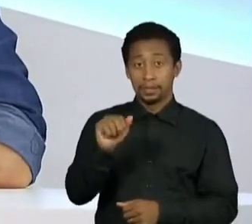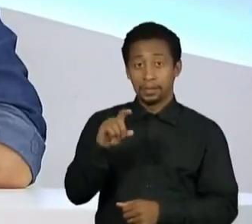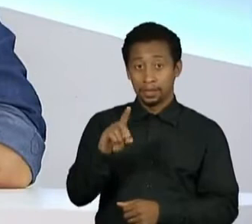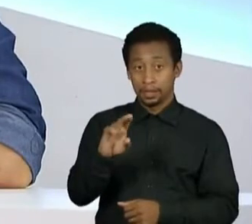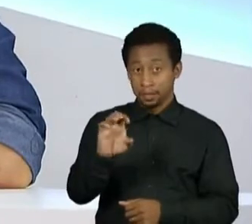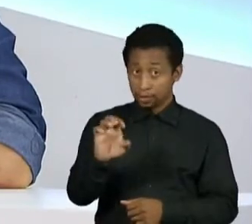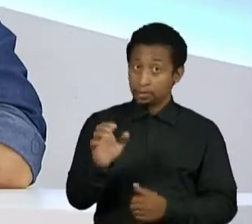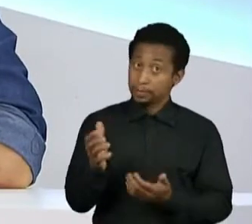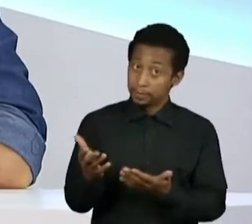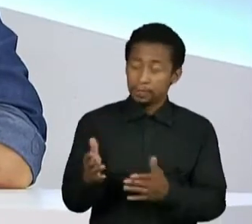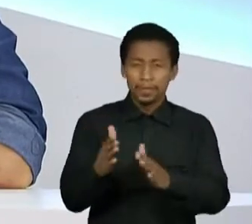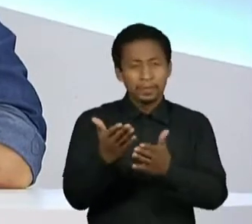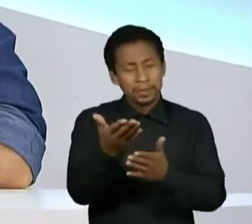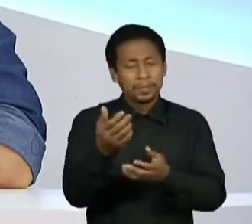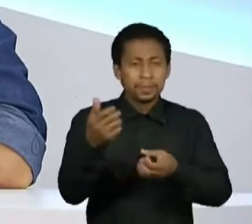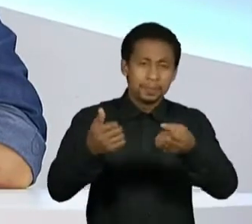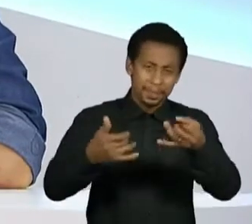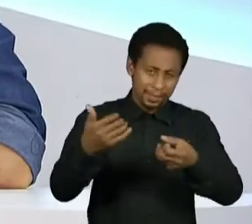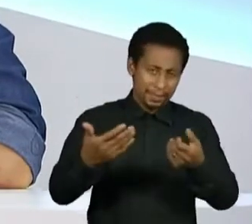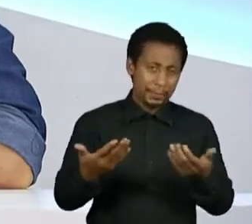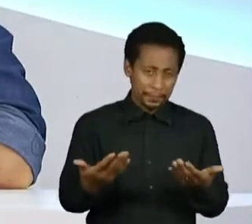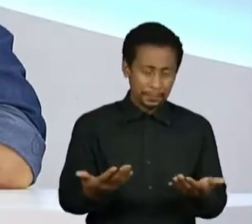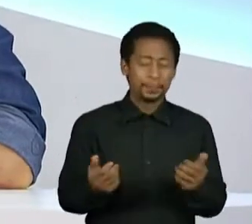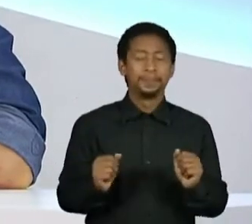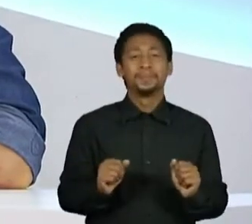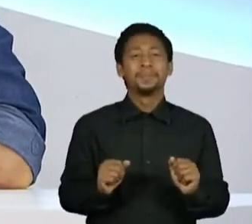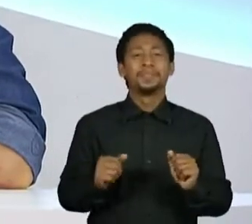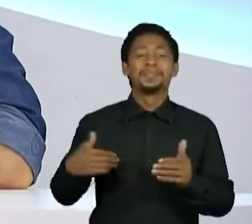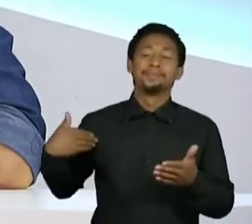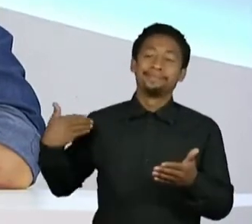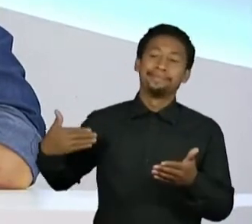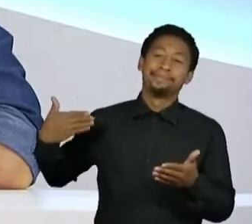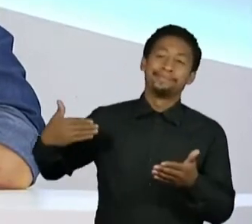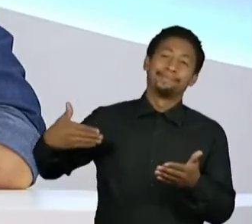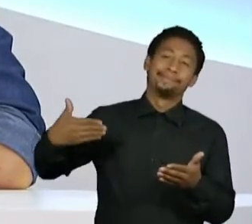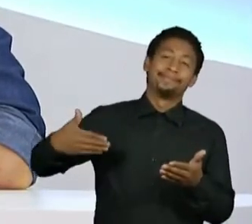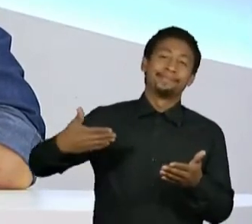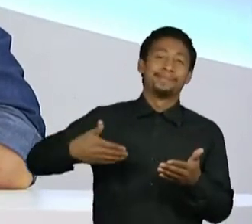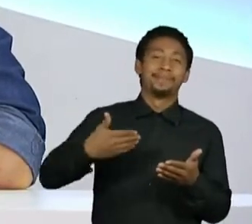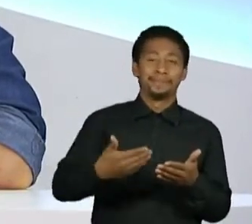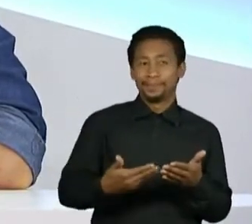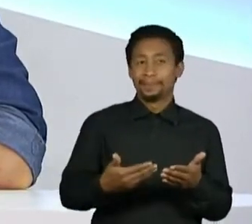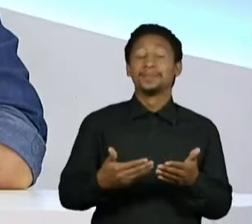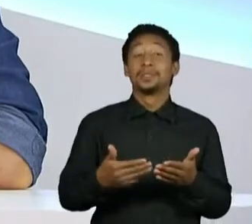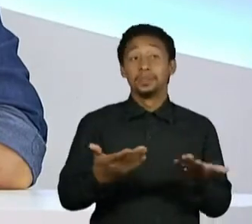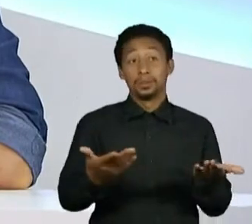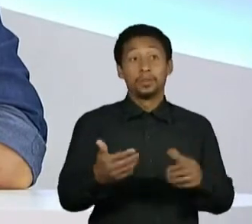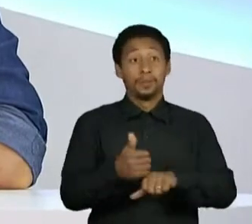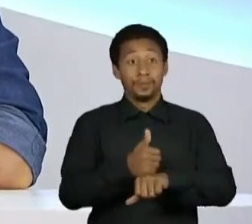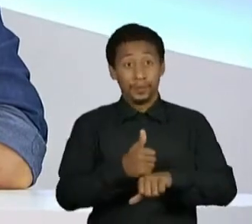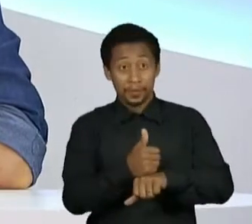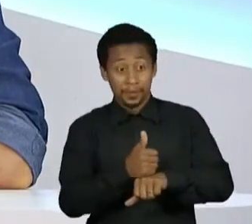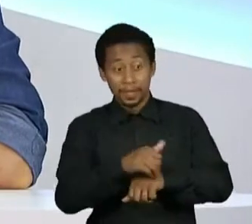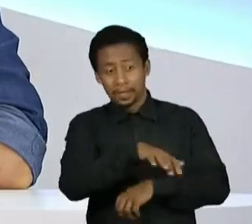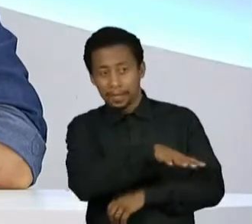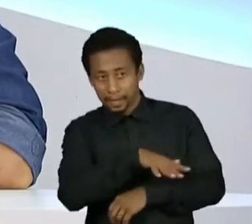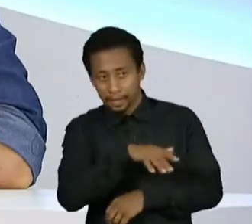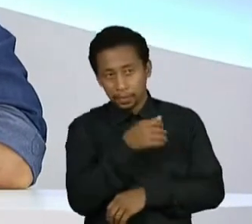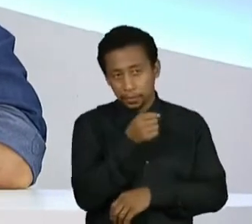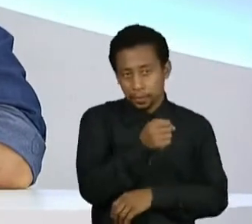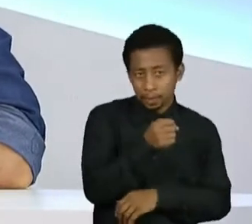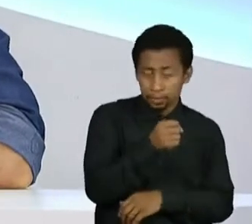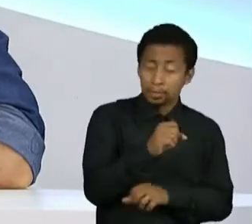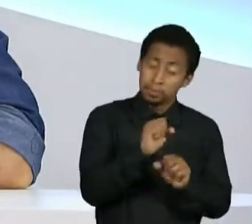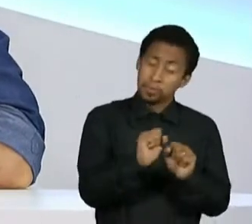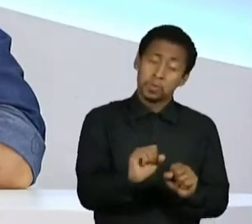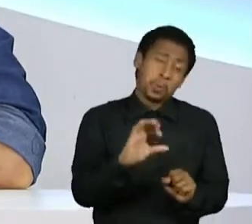preocupado em talvez estar sendo injusto, no sentido de que daqui a alguns anos, de repente, aparece aí um jornalista que resolva desmistificar a